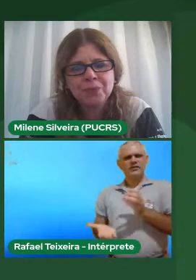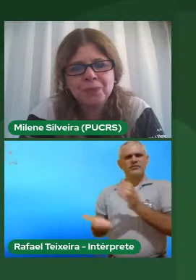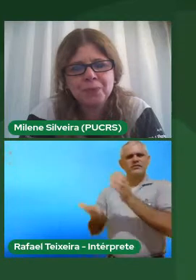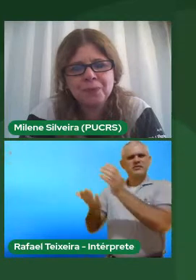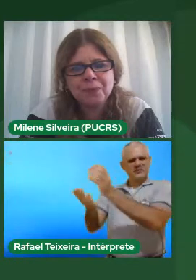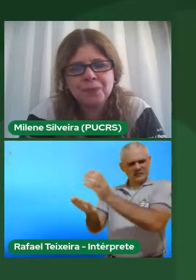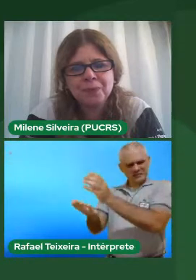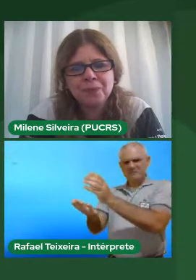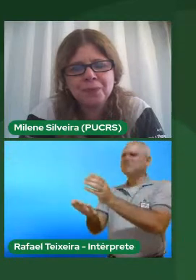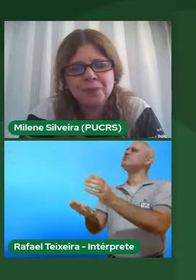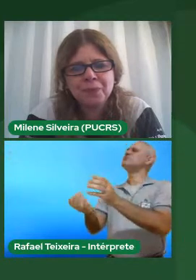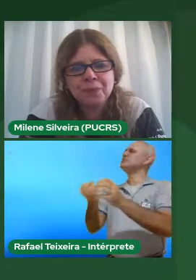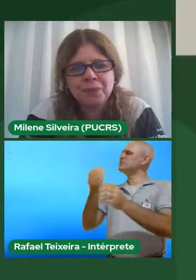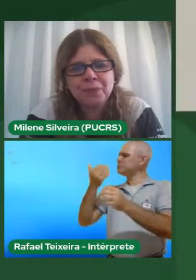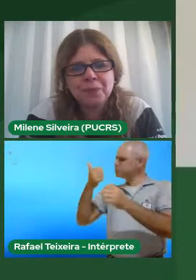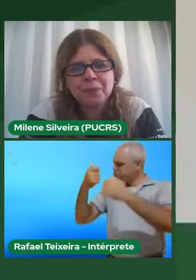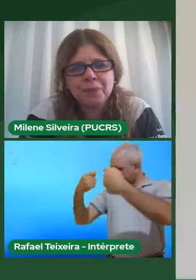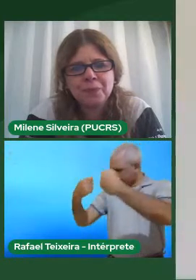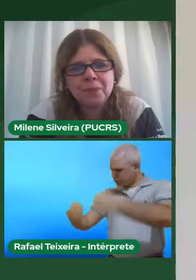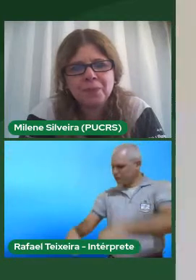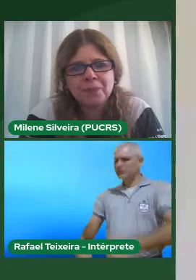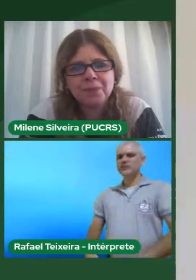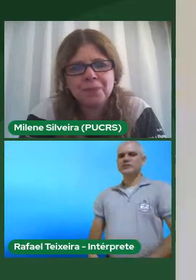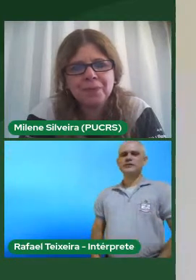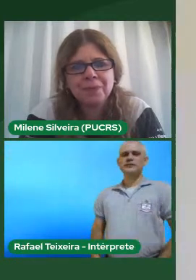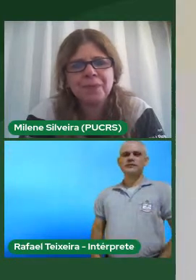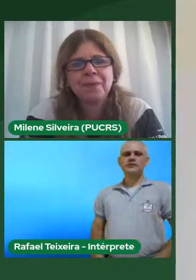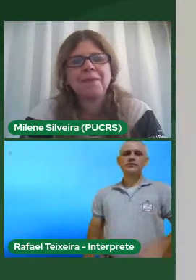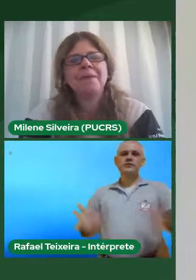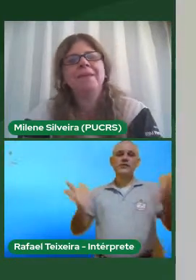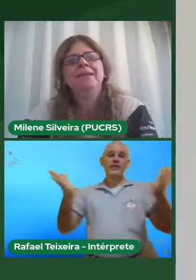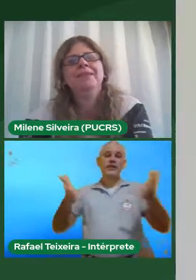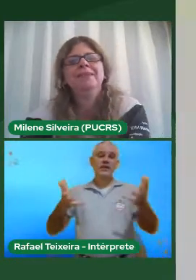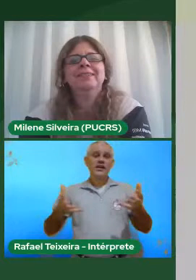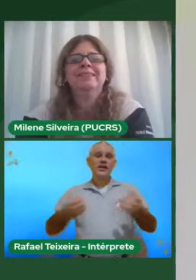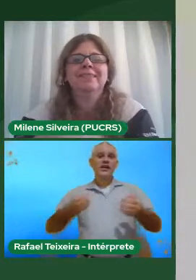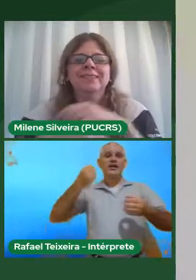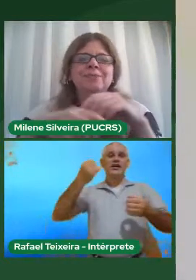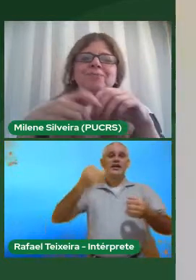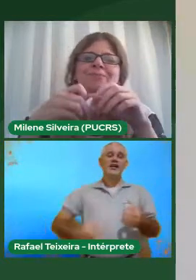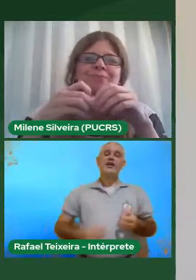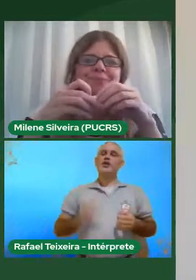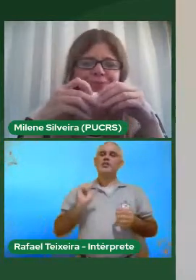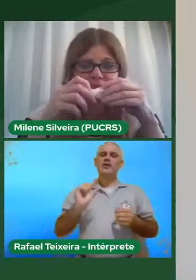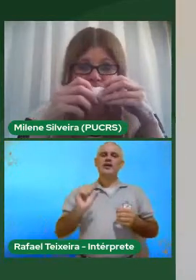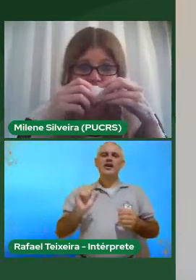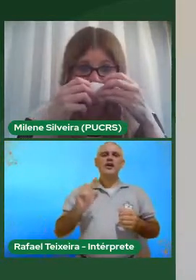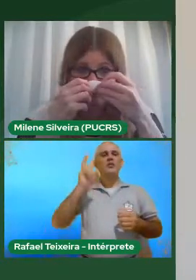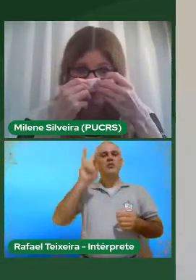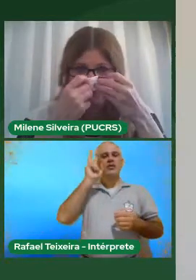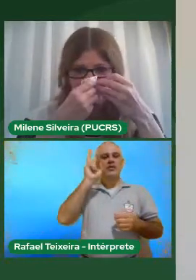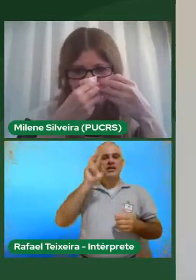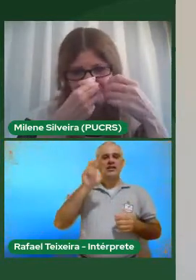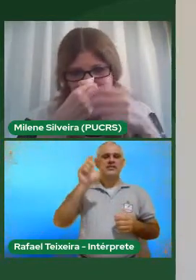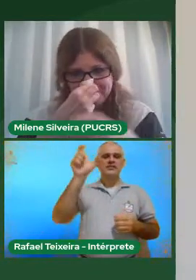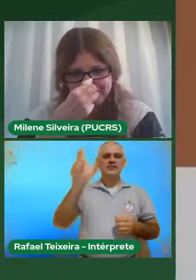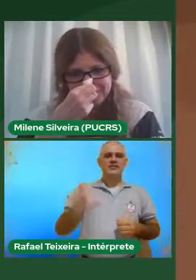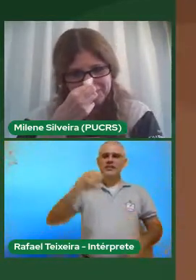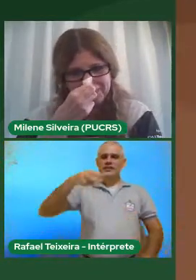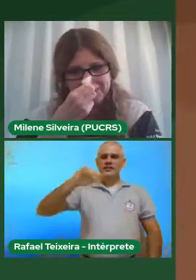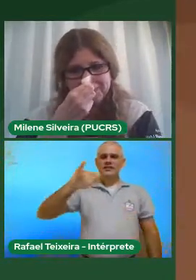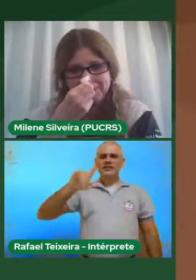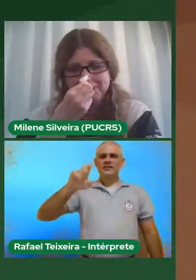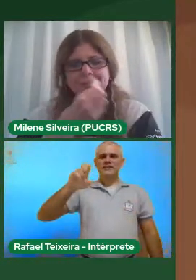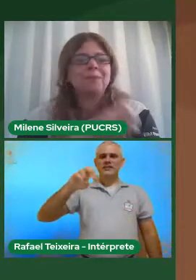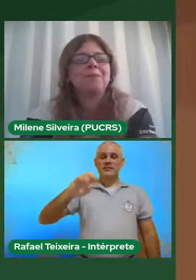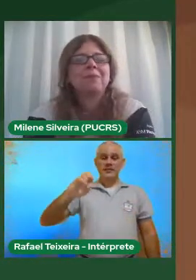homenageada. Então, queremos contar um pouco da trajetória da Milene, para que a comunidade relembre e para que os novos